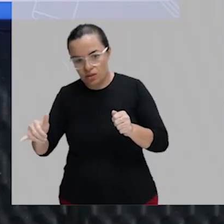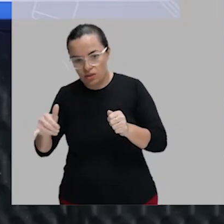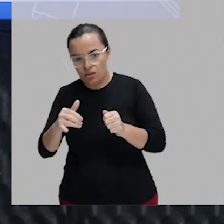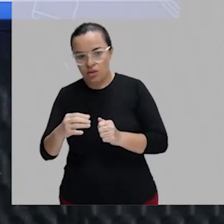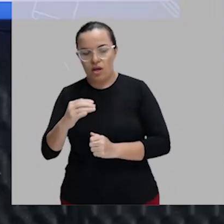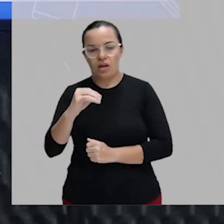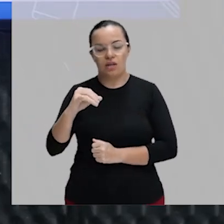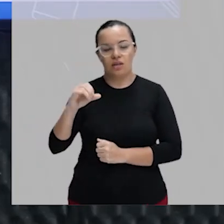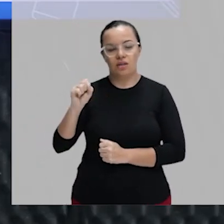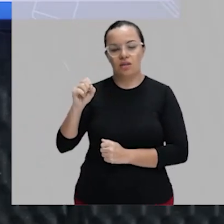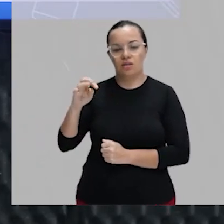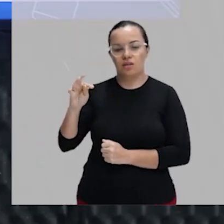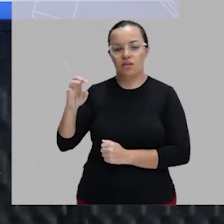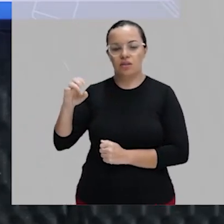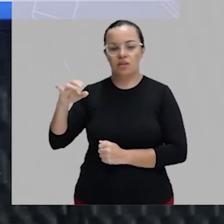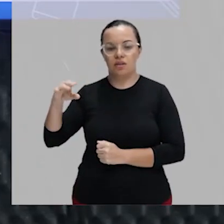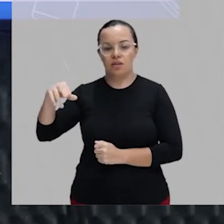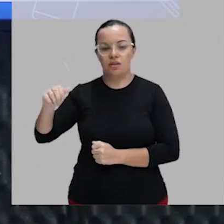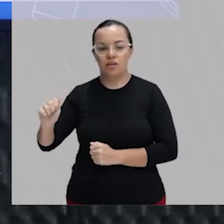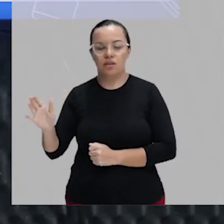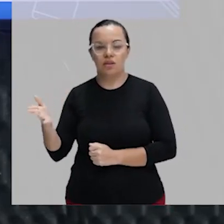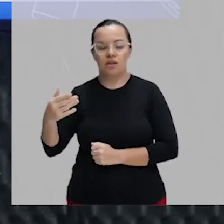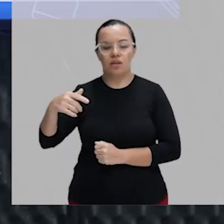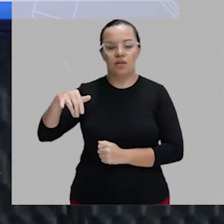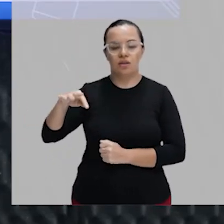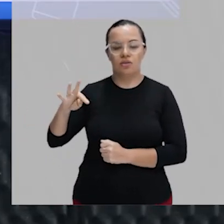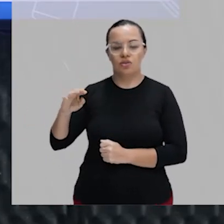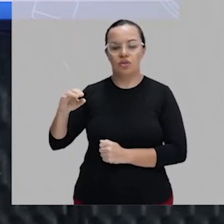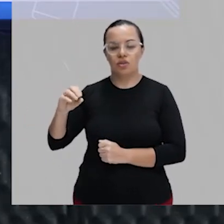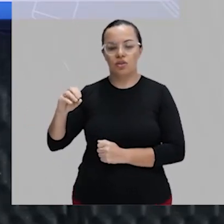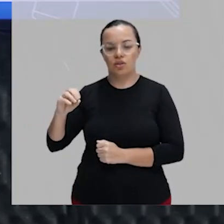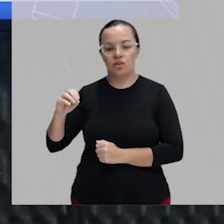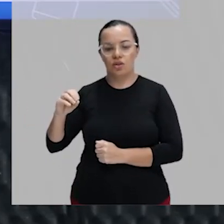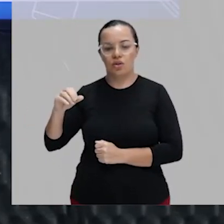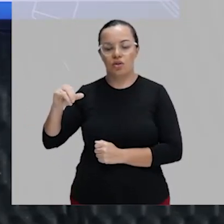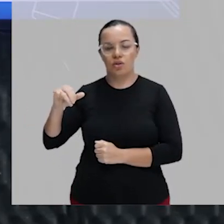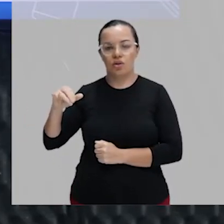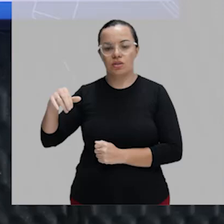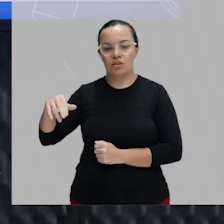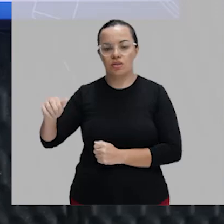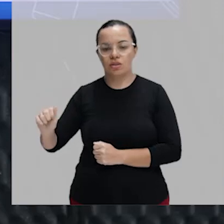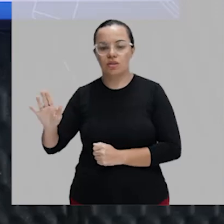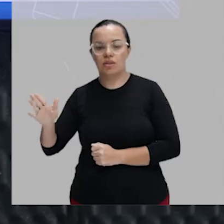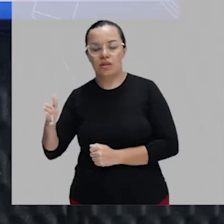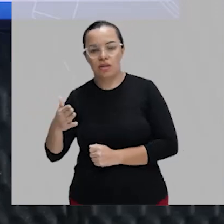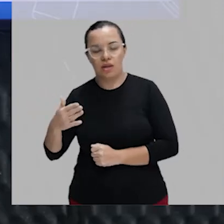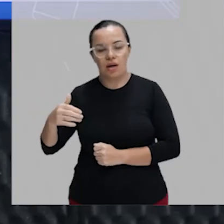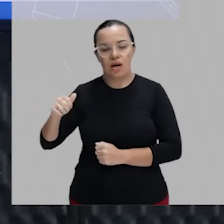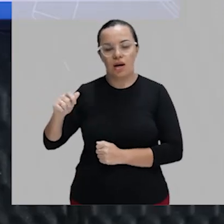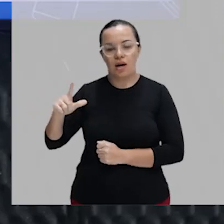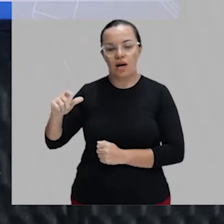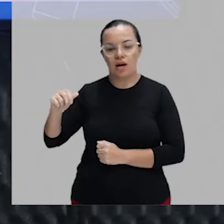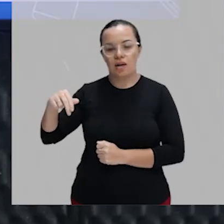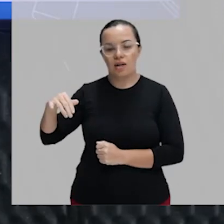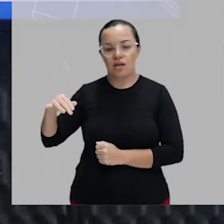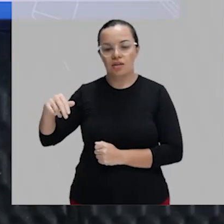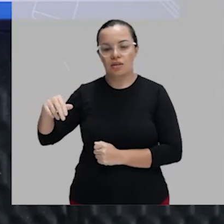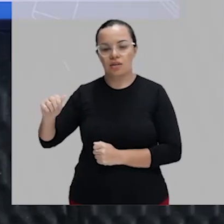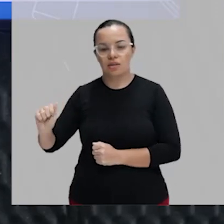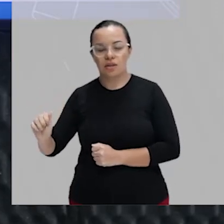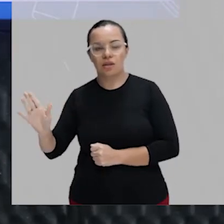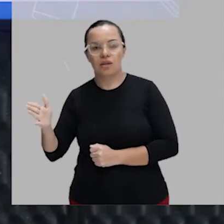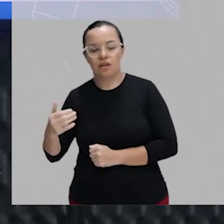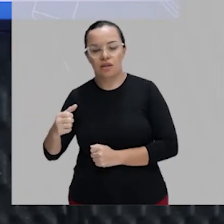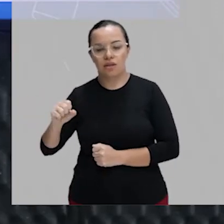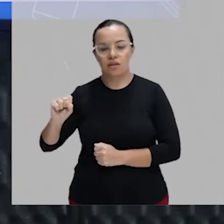tirosina, alanina e serina. O códon UAG é terminal,